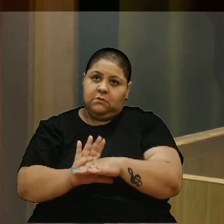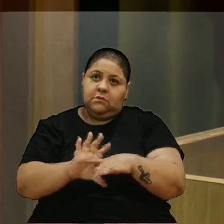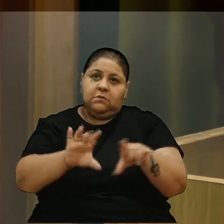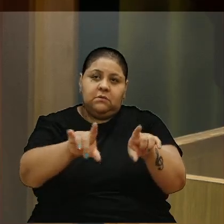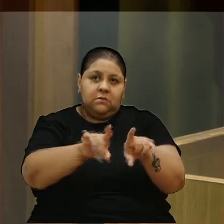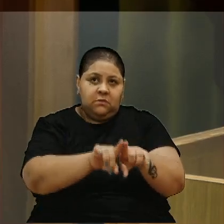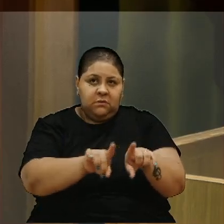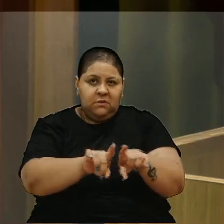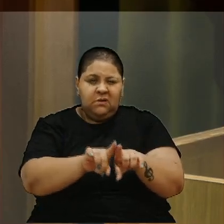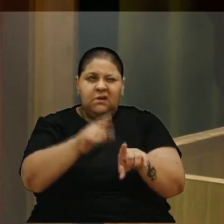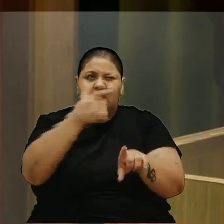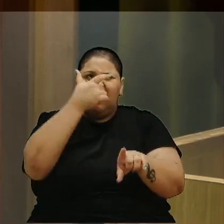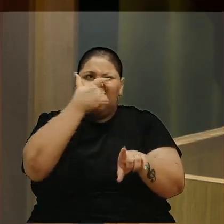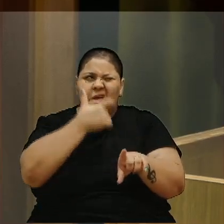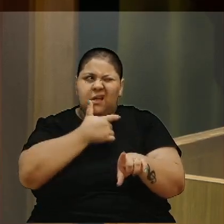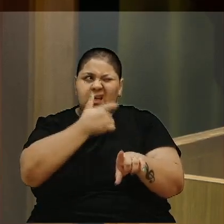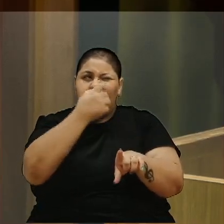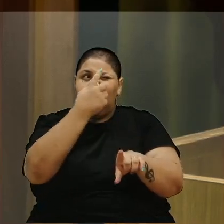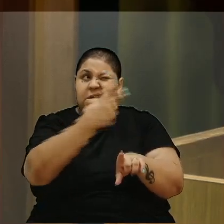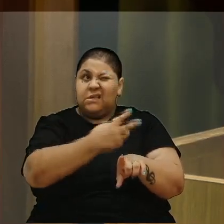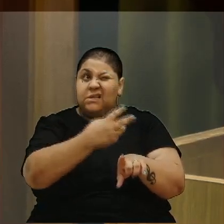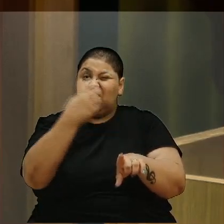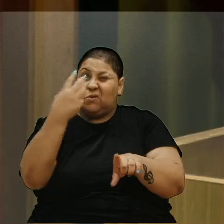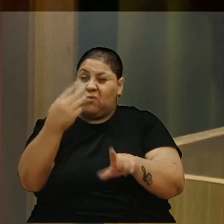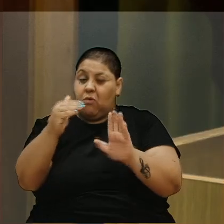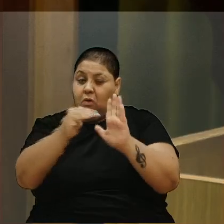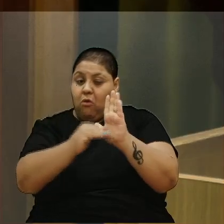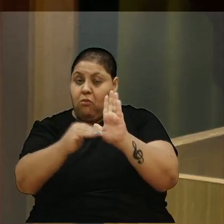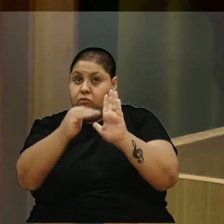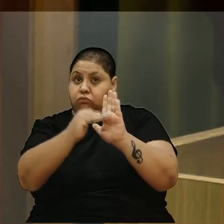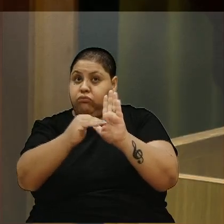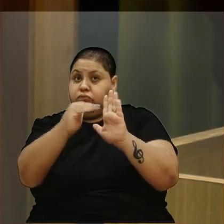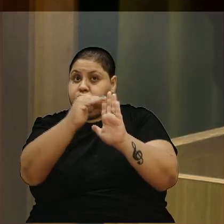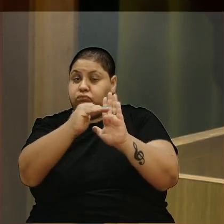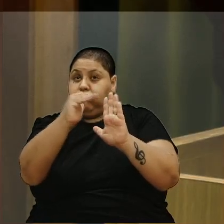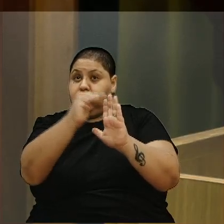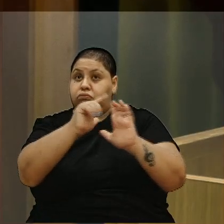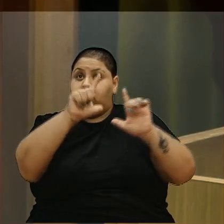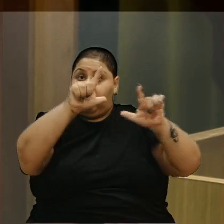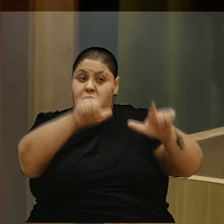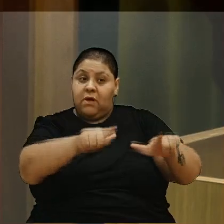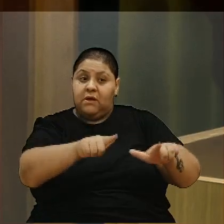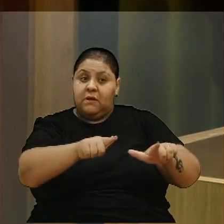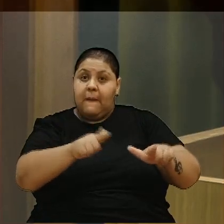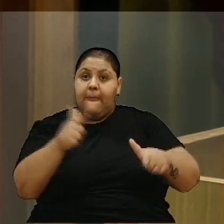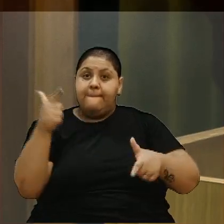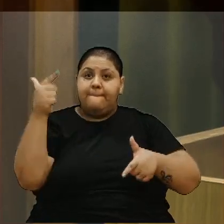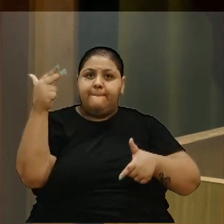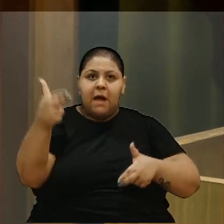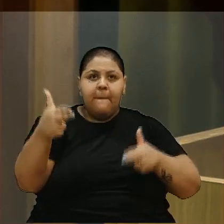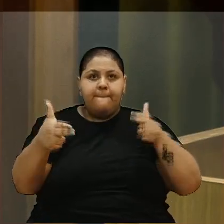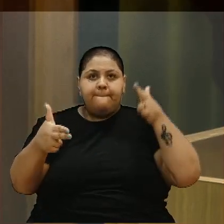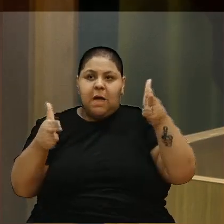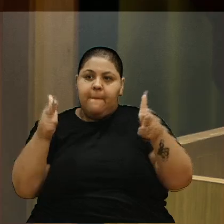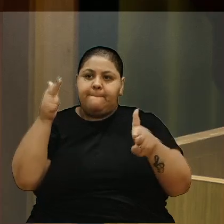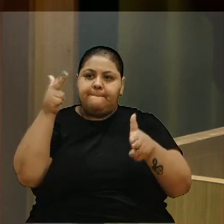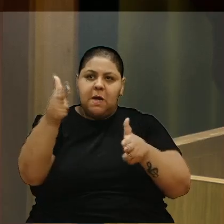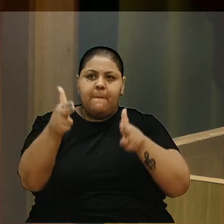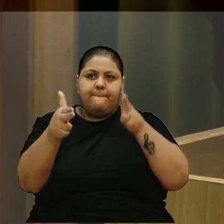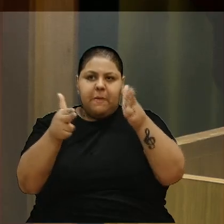Inclusive, se eu não me engano, 3 ou 4 andares com estande de tiro. Com a